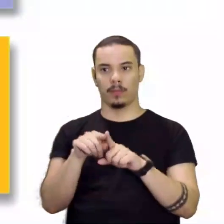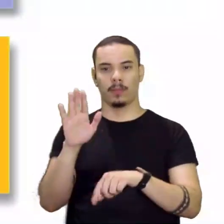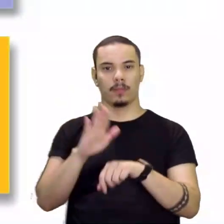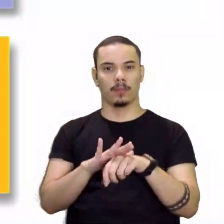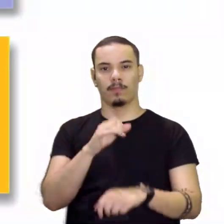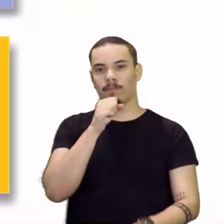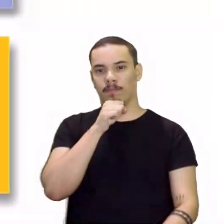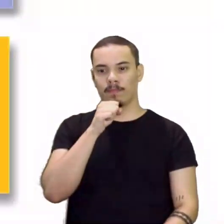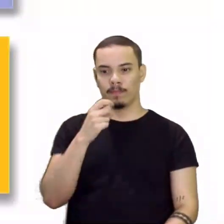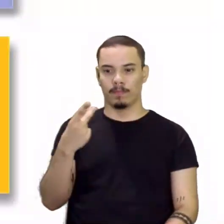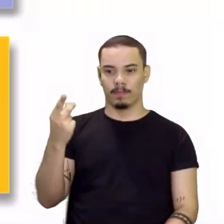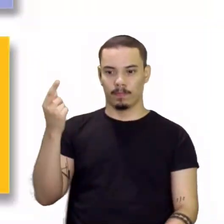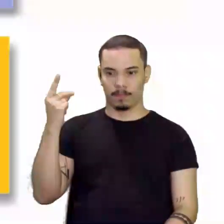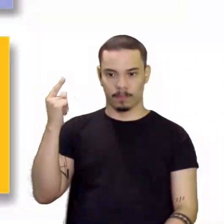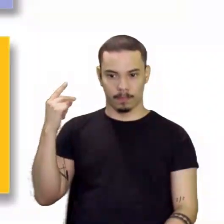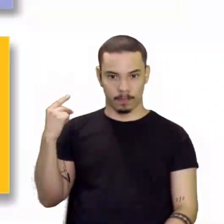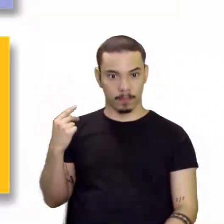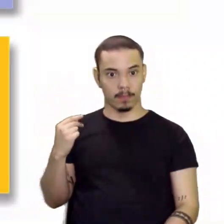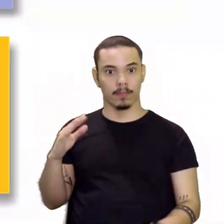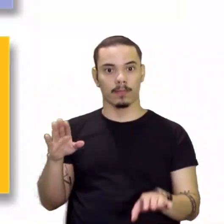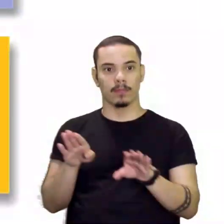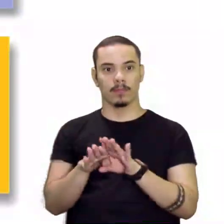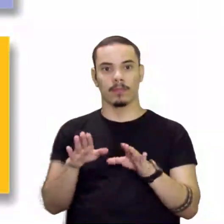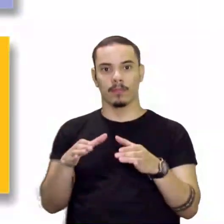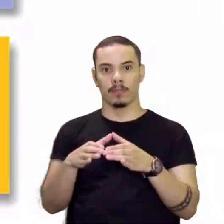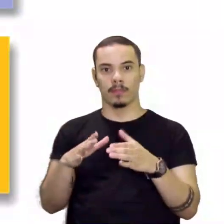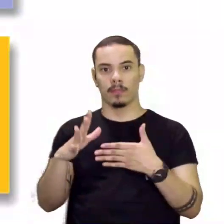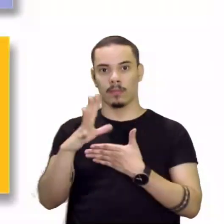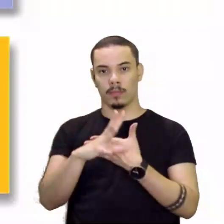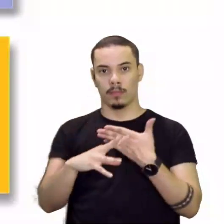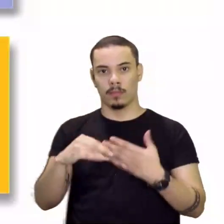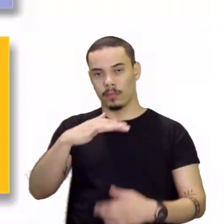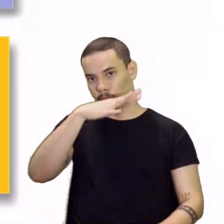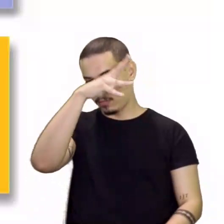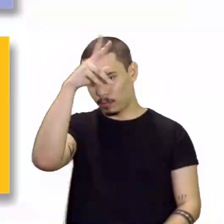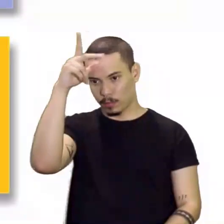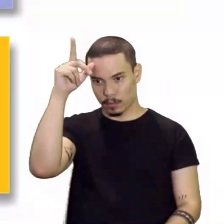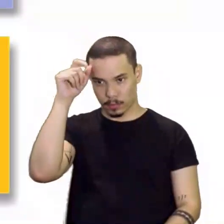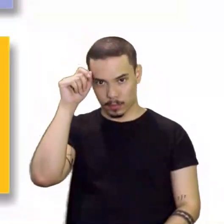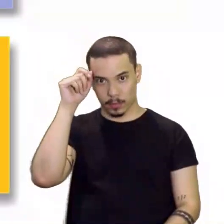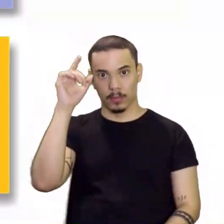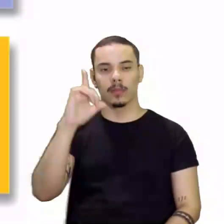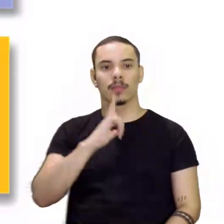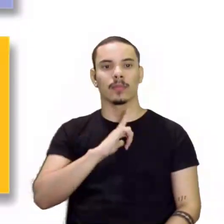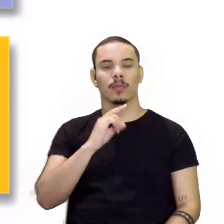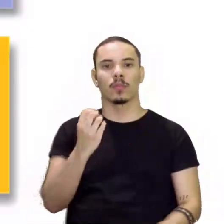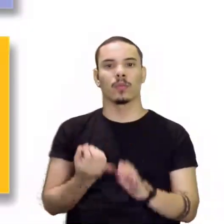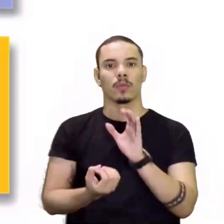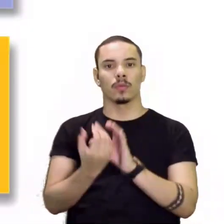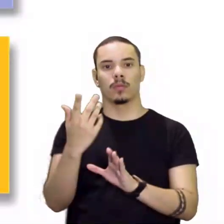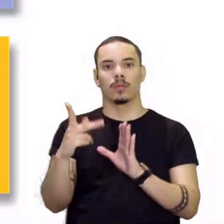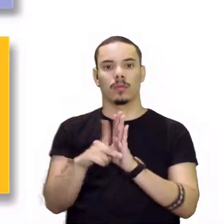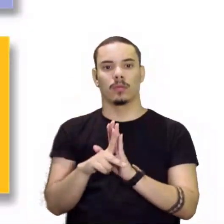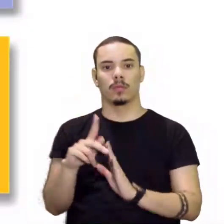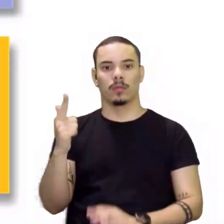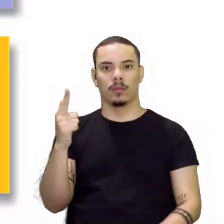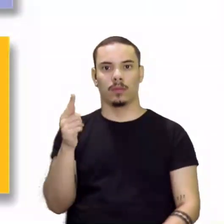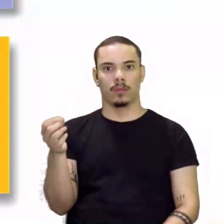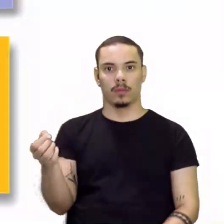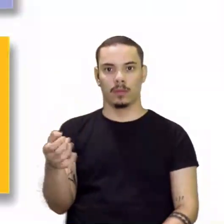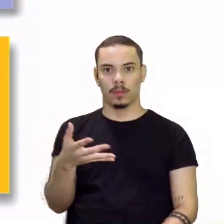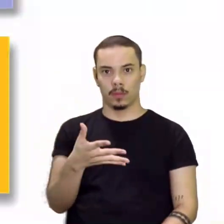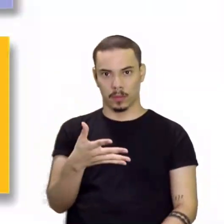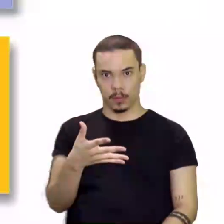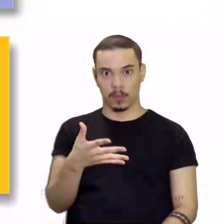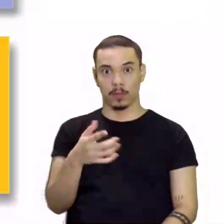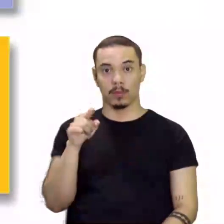antigo. Já a grande bacia amazônica é uma formação geológica recente.